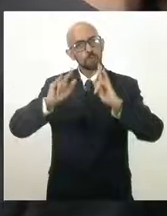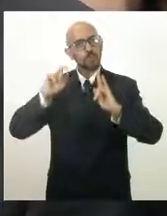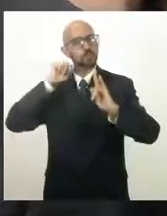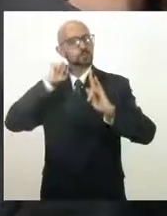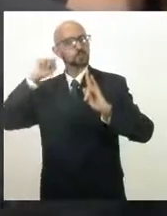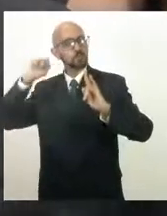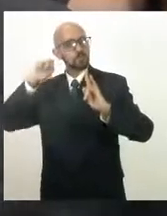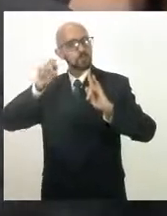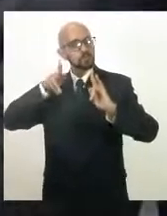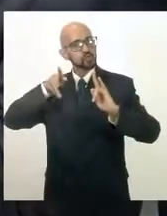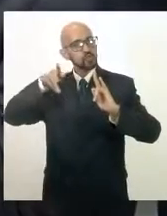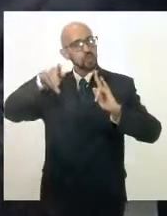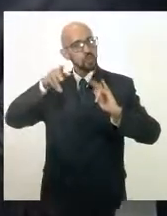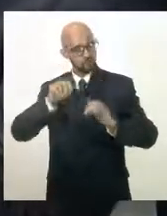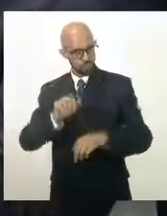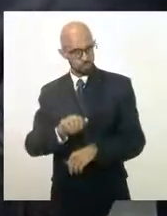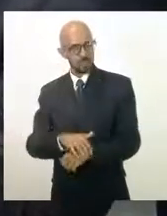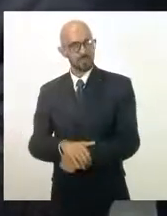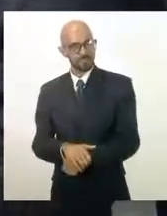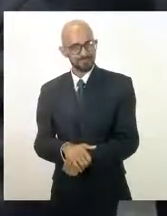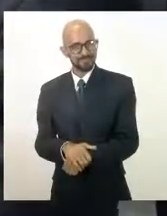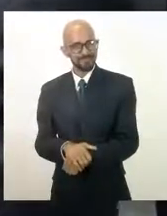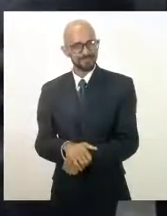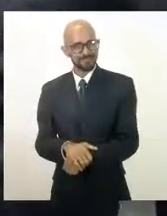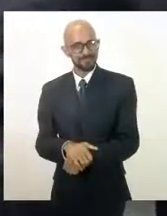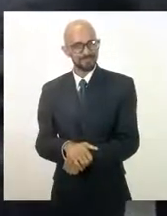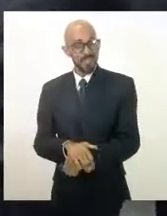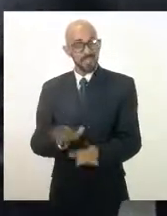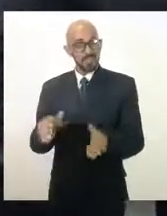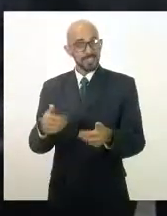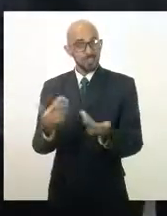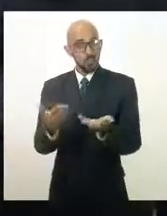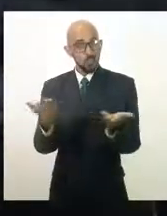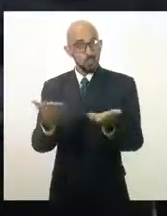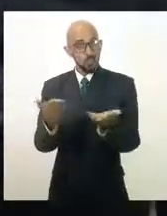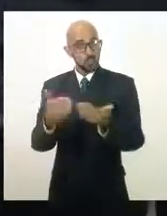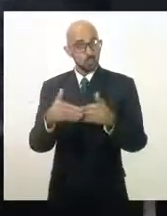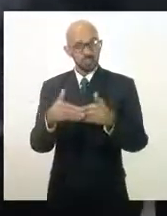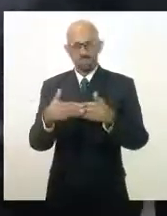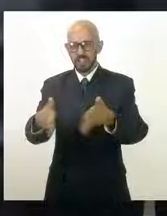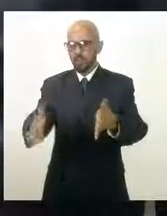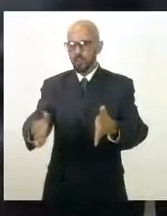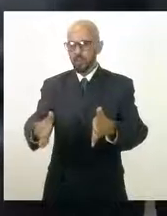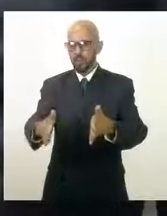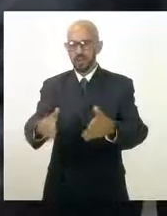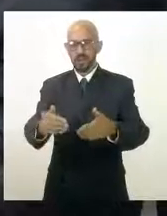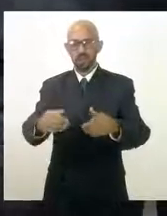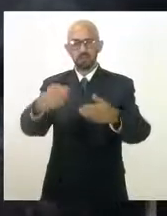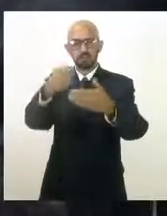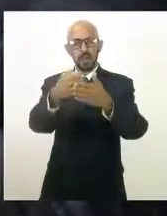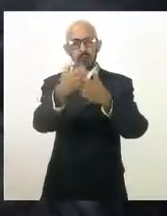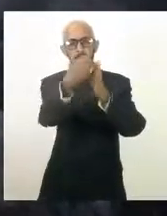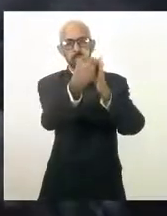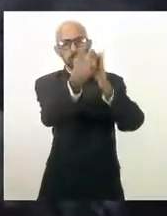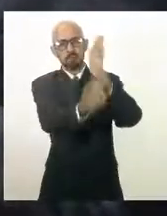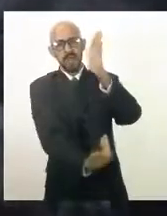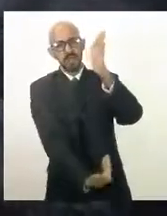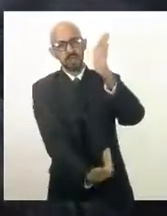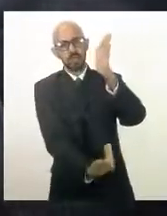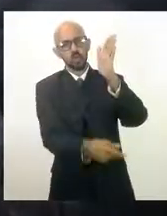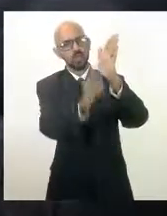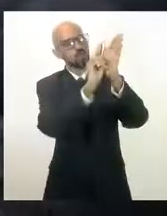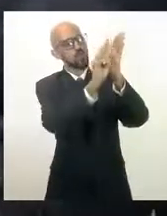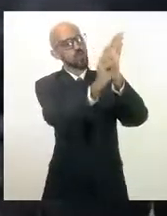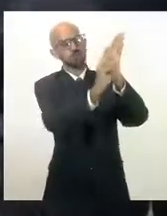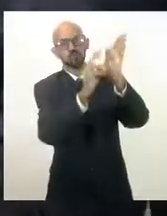está. Então, eu acho que hoje a gente não inaugura placas com nomes de deputados, nem nada. Hoje nós aqui fazemos